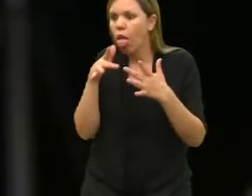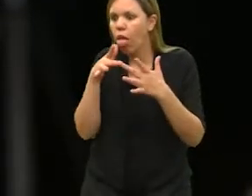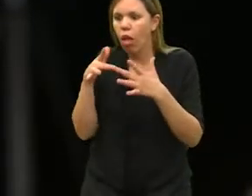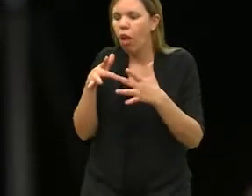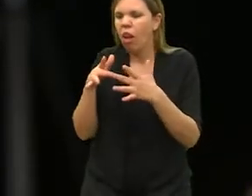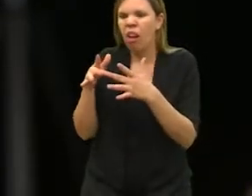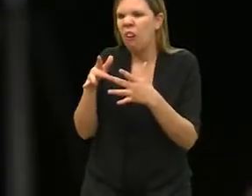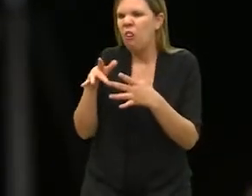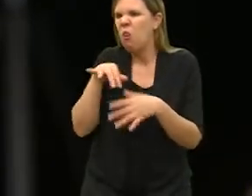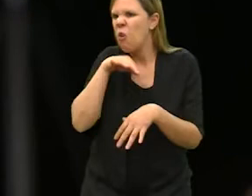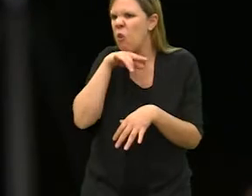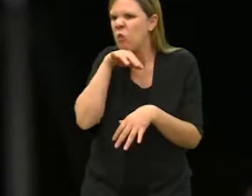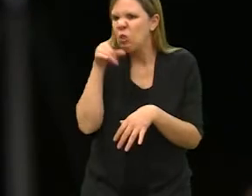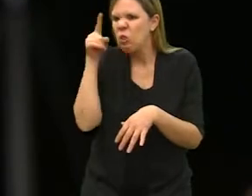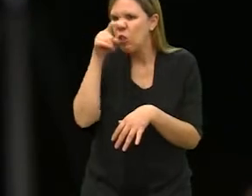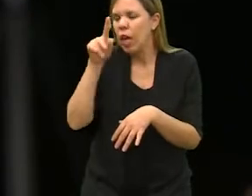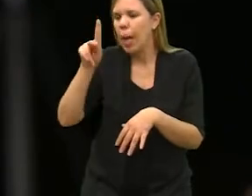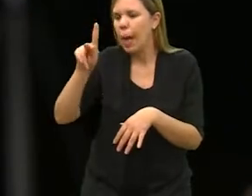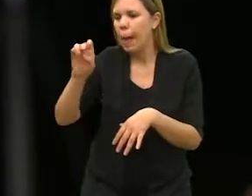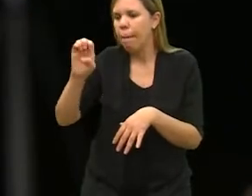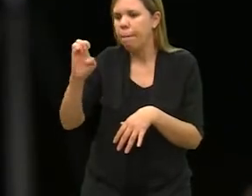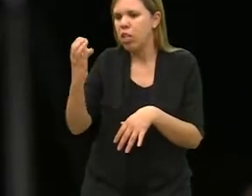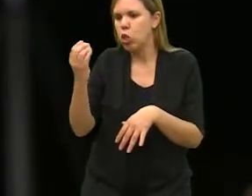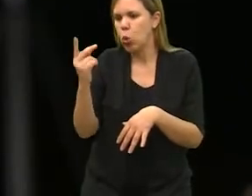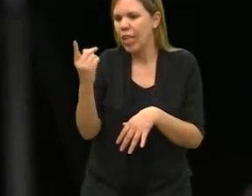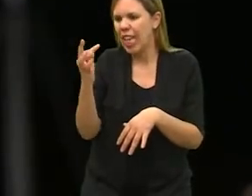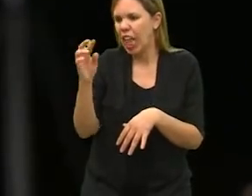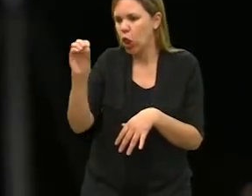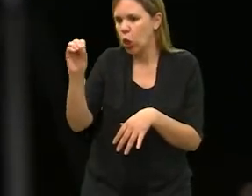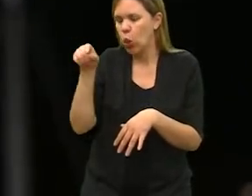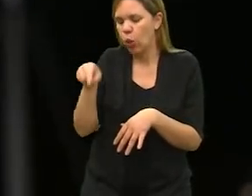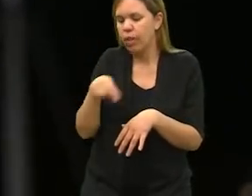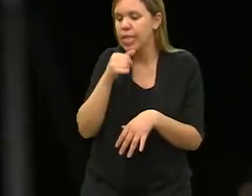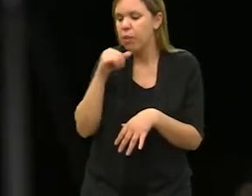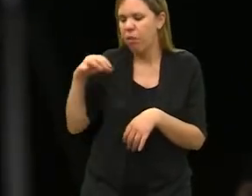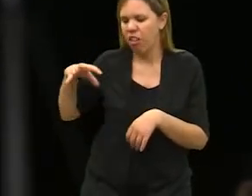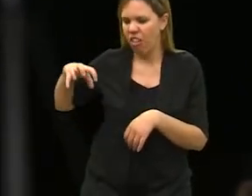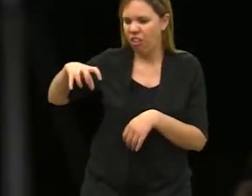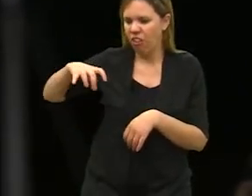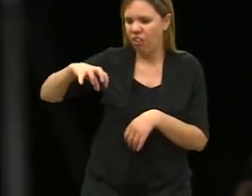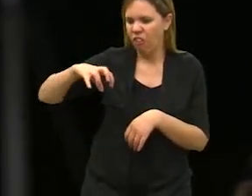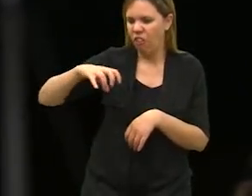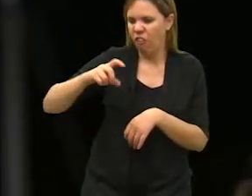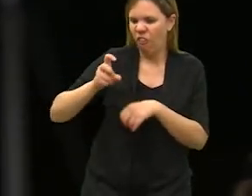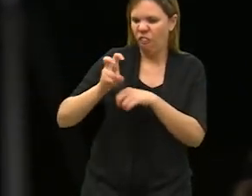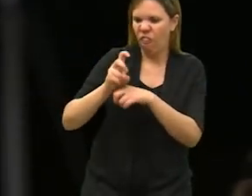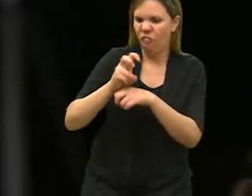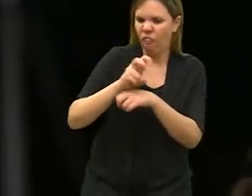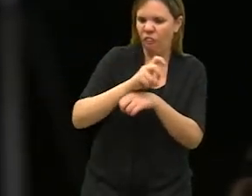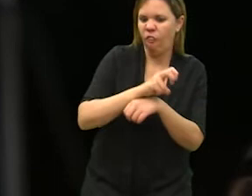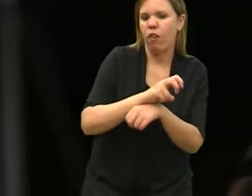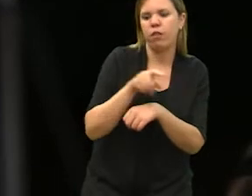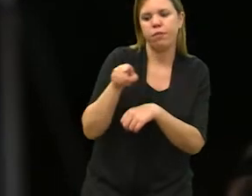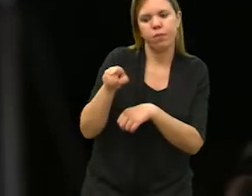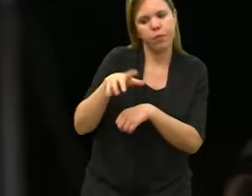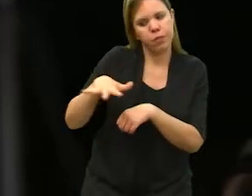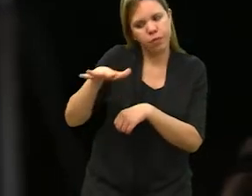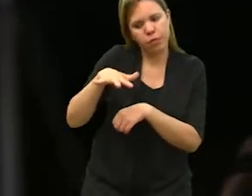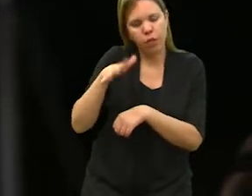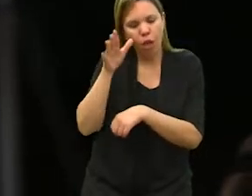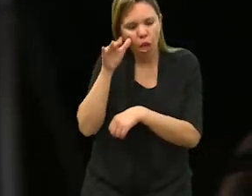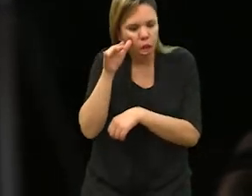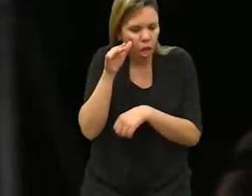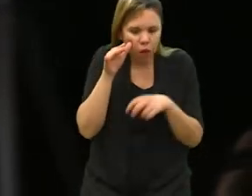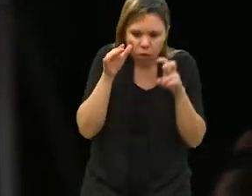entrar em contato. Então vamos dividir por animais mais comuns, tá? Então nós vamos começar a falar de aranhas, aranhas e escorpiões. O animal pode,